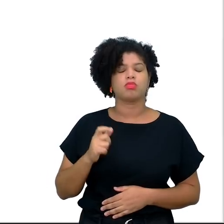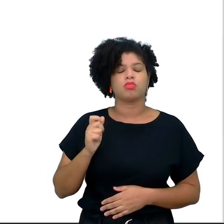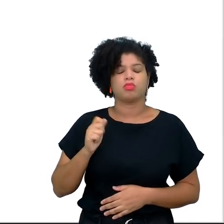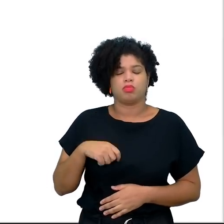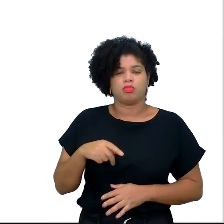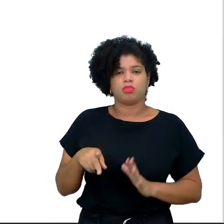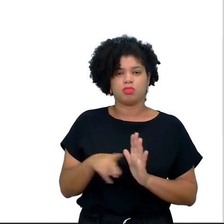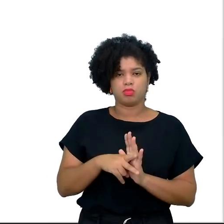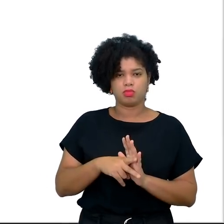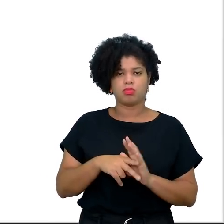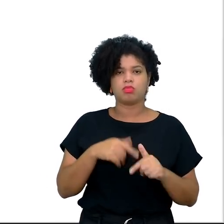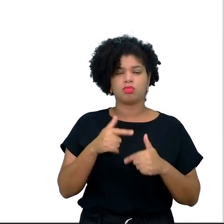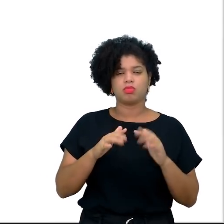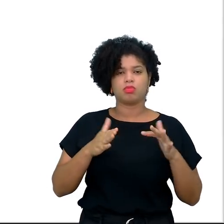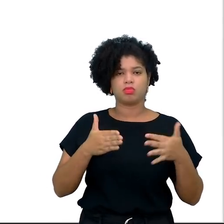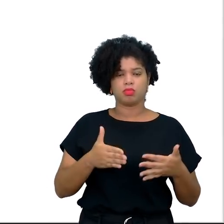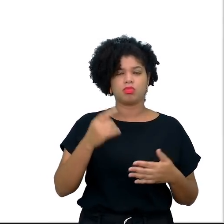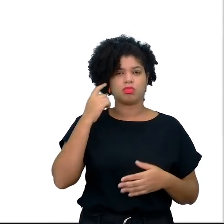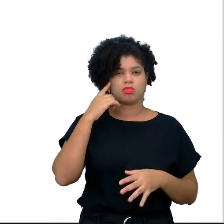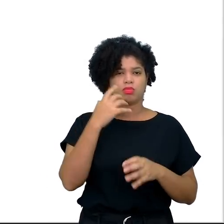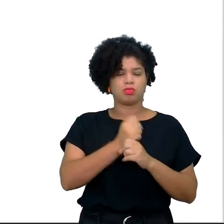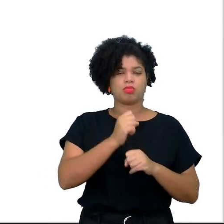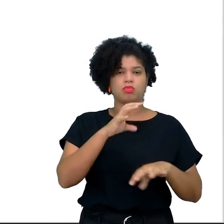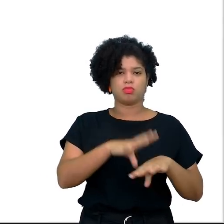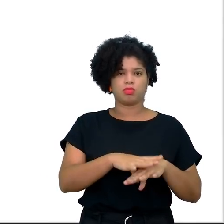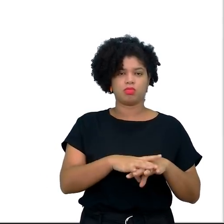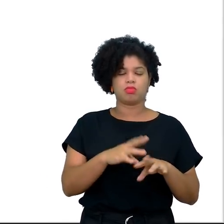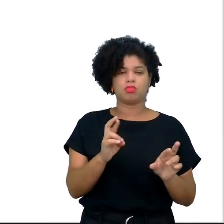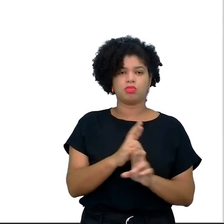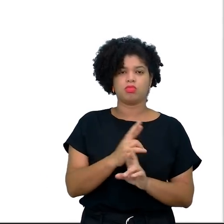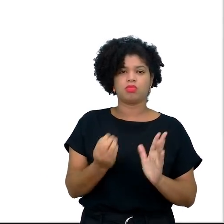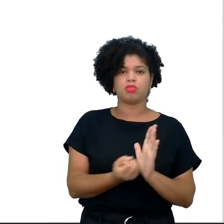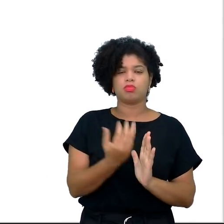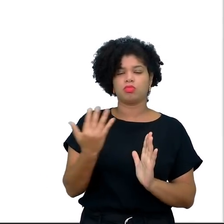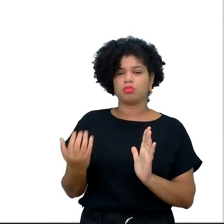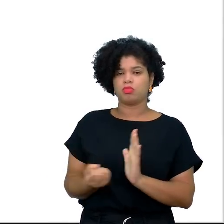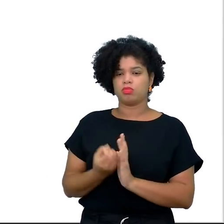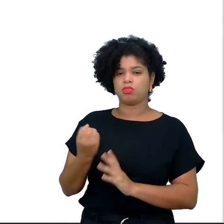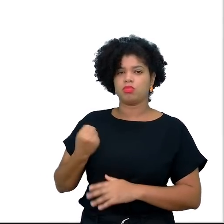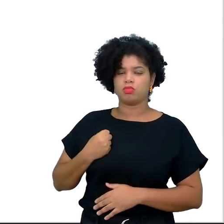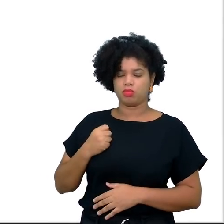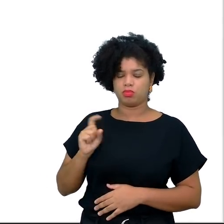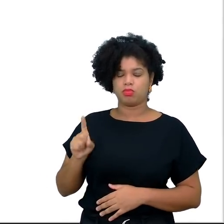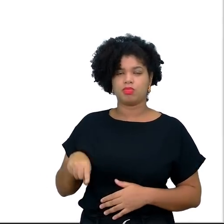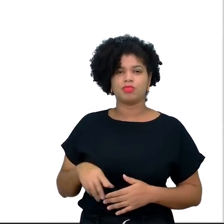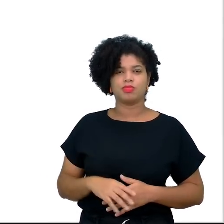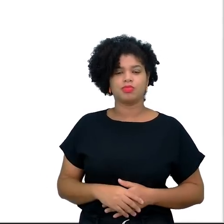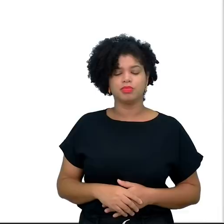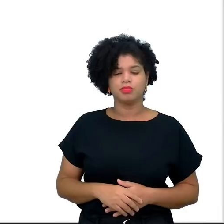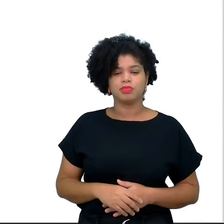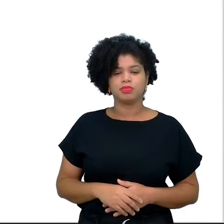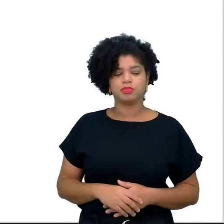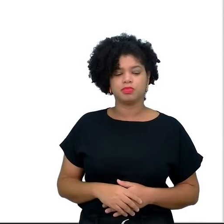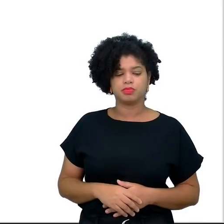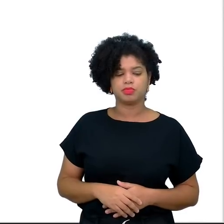o trabalho com o pensamento aritmético no que tange a quantificação dos números.